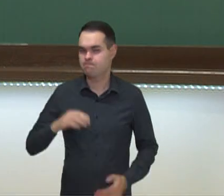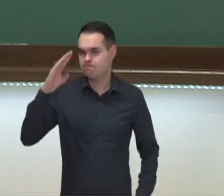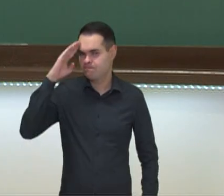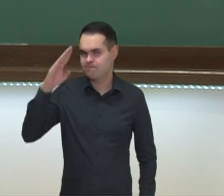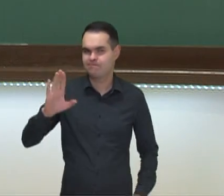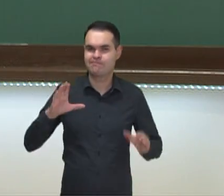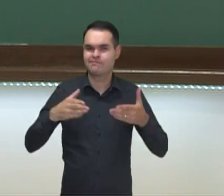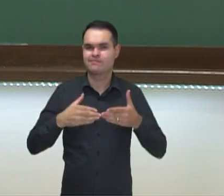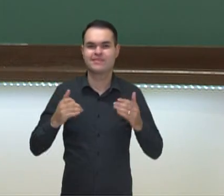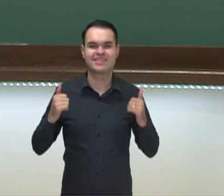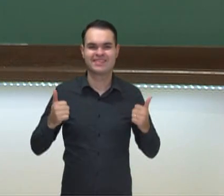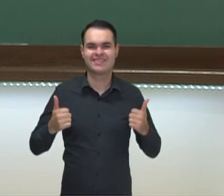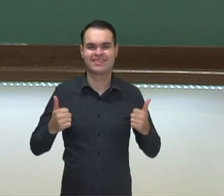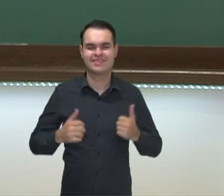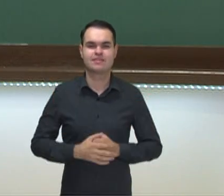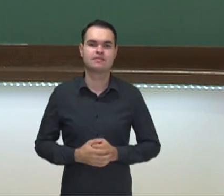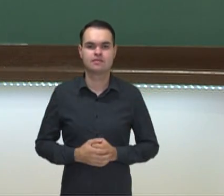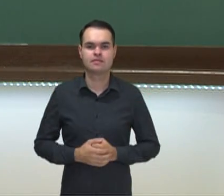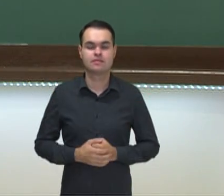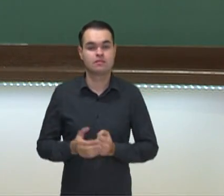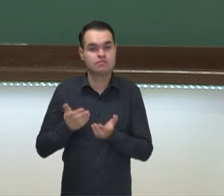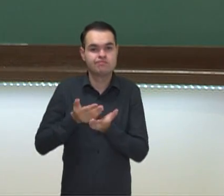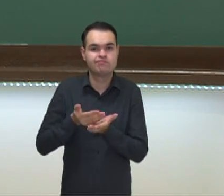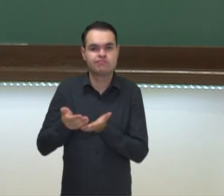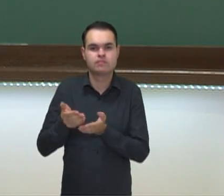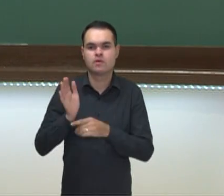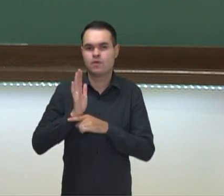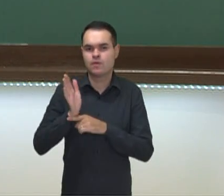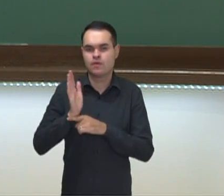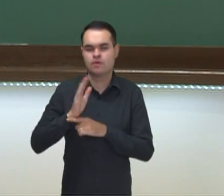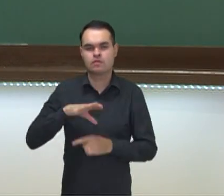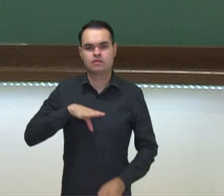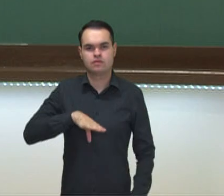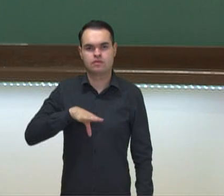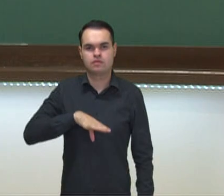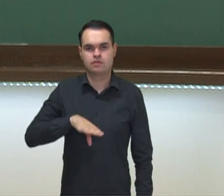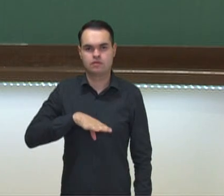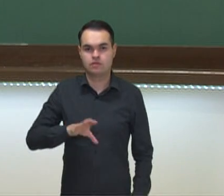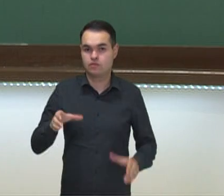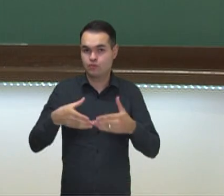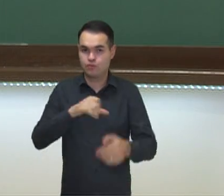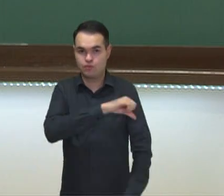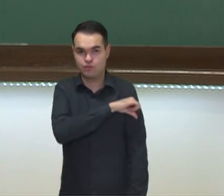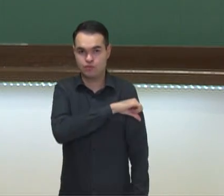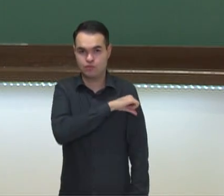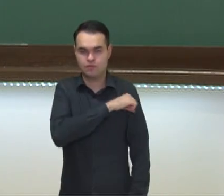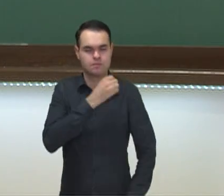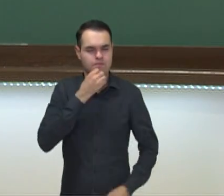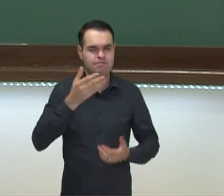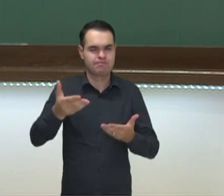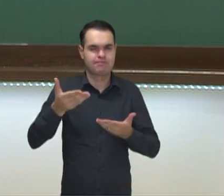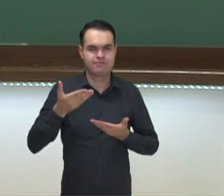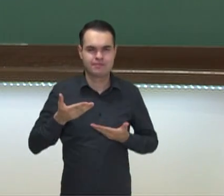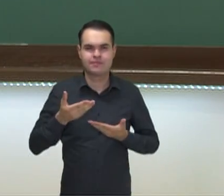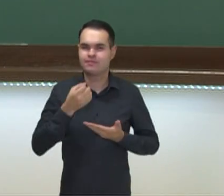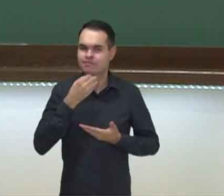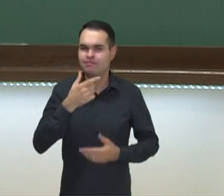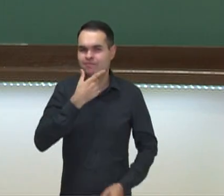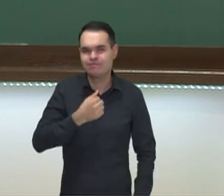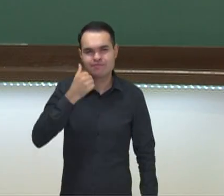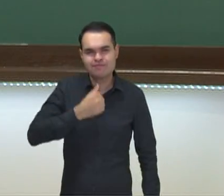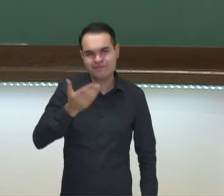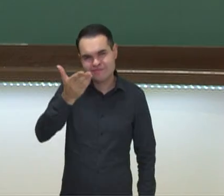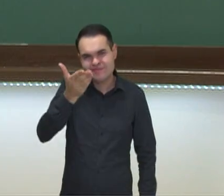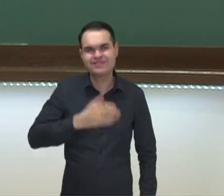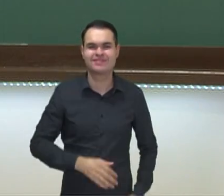Fala galera, beleza? Estamos começando o nosso vídeo de língua portuguesa do 9º ano. Seja bem-vindo, seja bem-vinda.